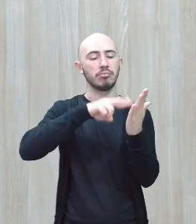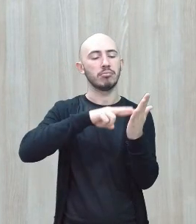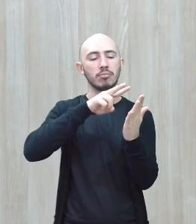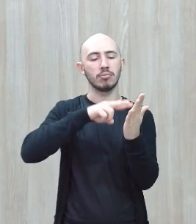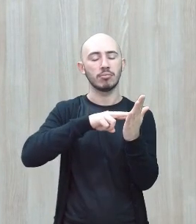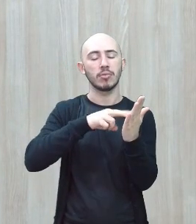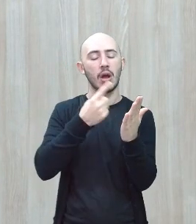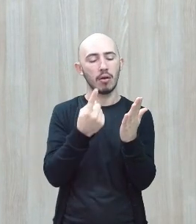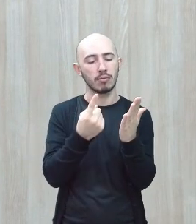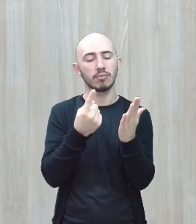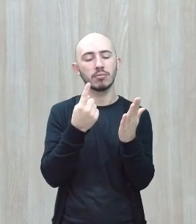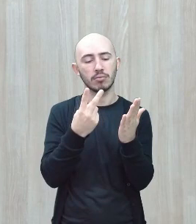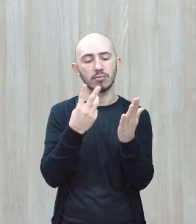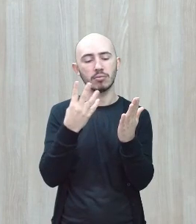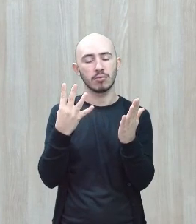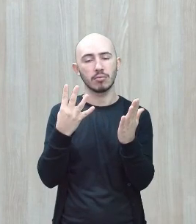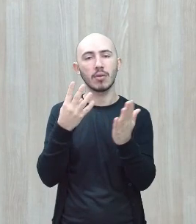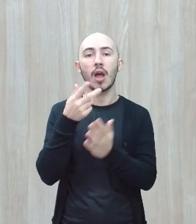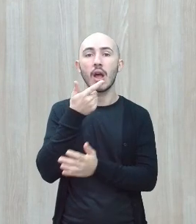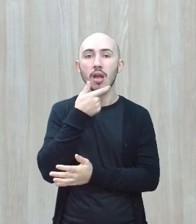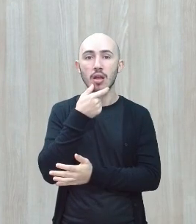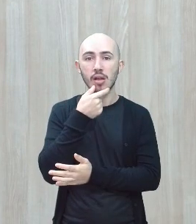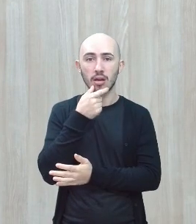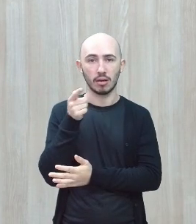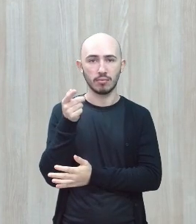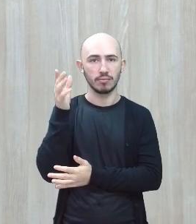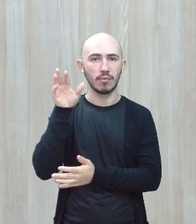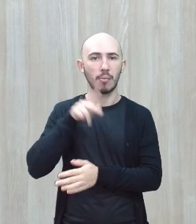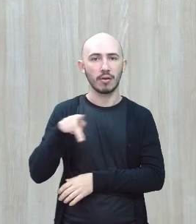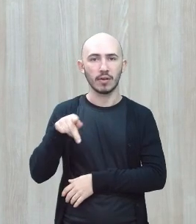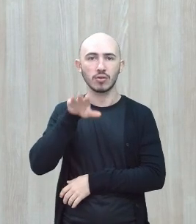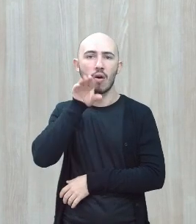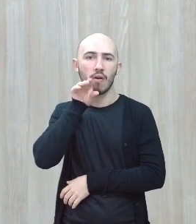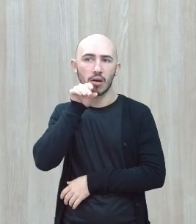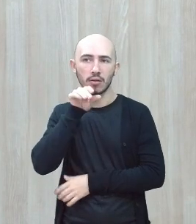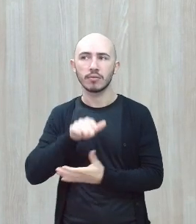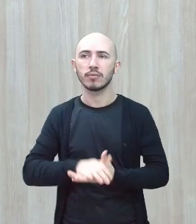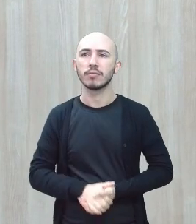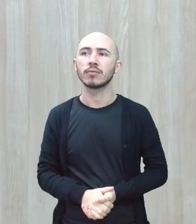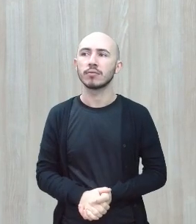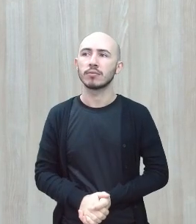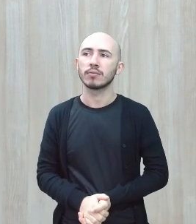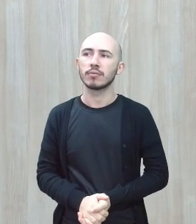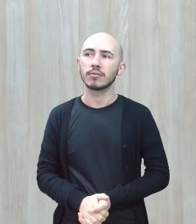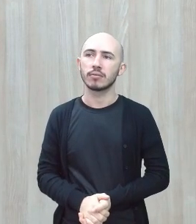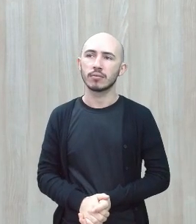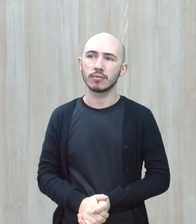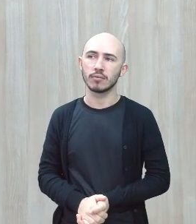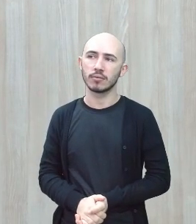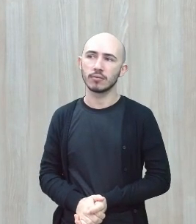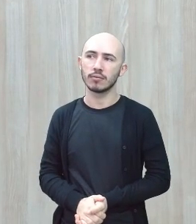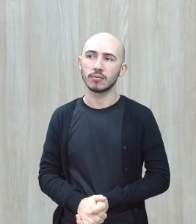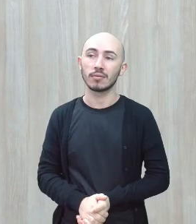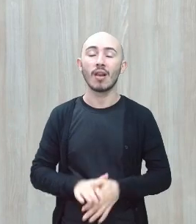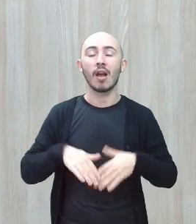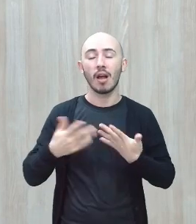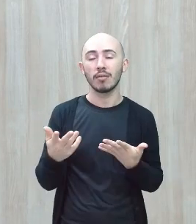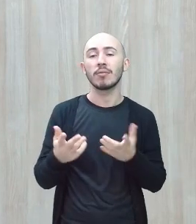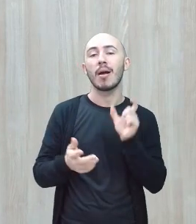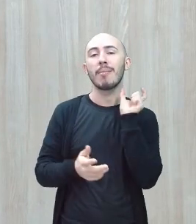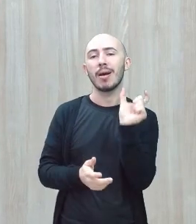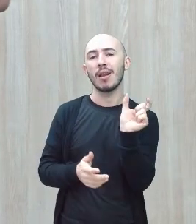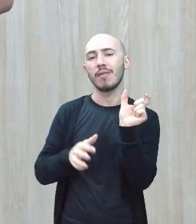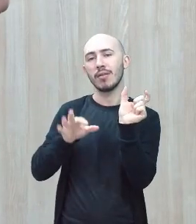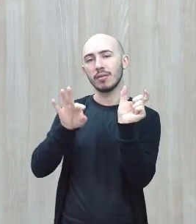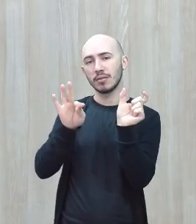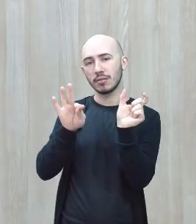1, 2, 3, 4, 5. Você está dizendo 1, 2, árvore, 4, 5. Então você está indo para uma outra palavra, tá